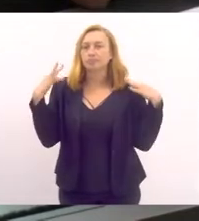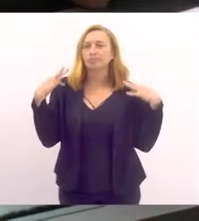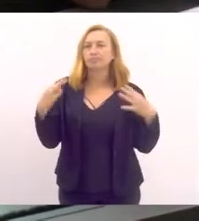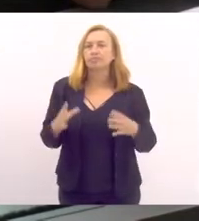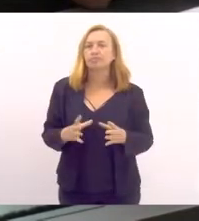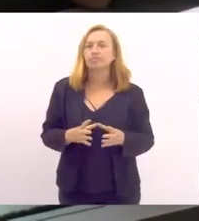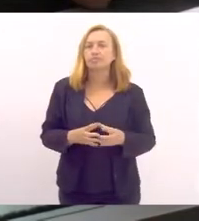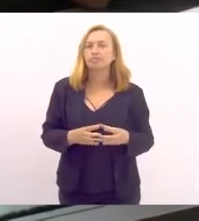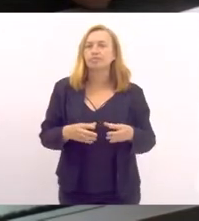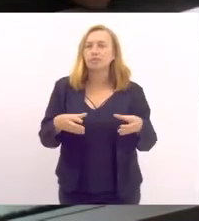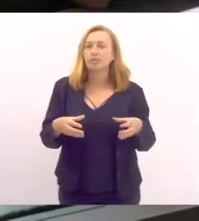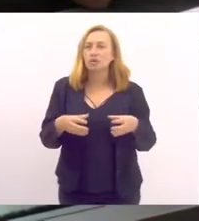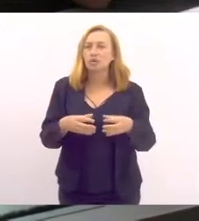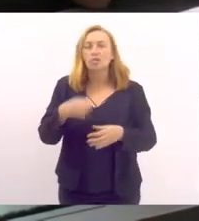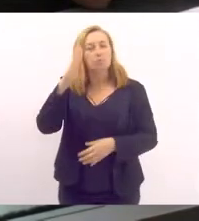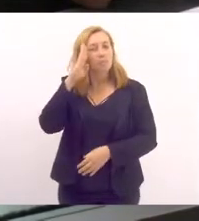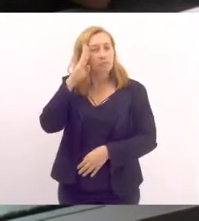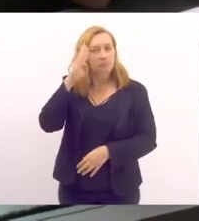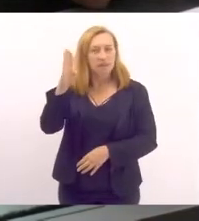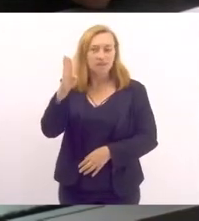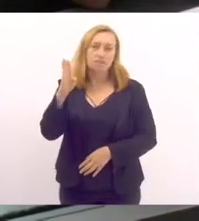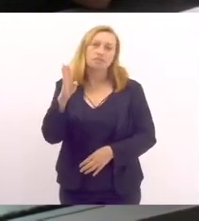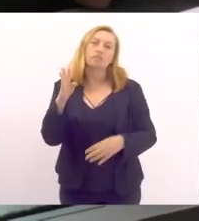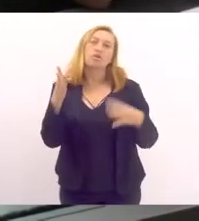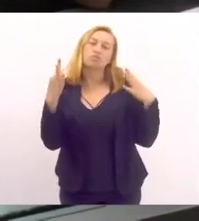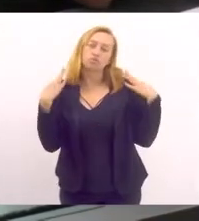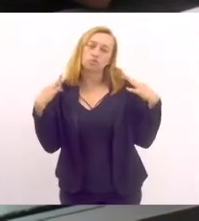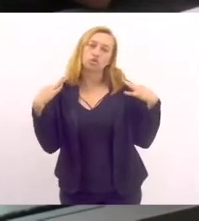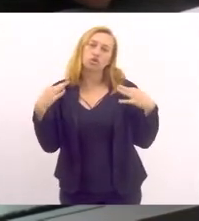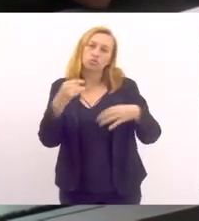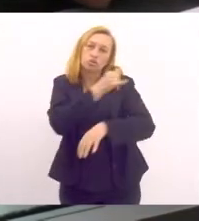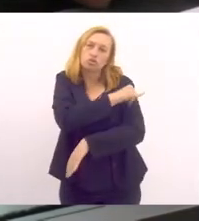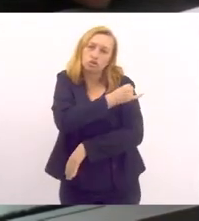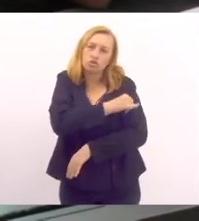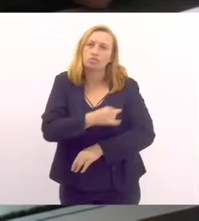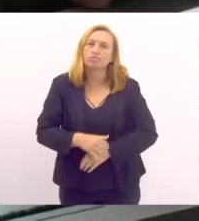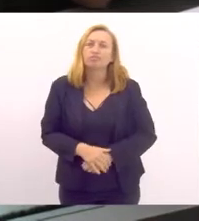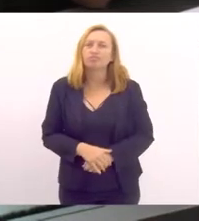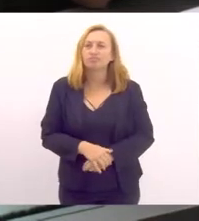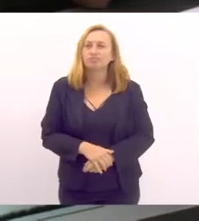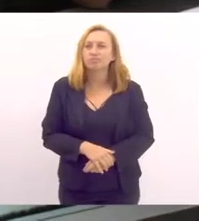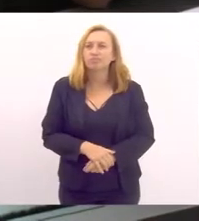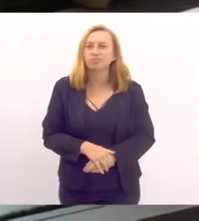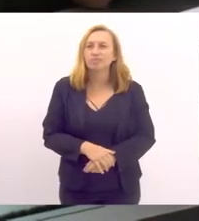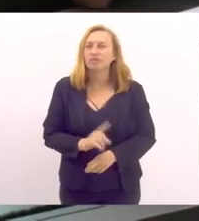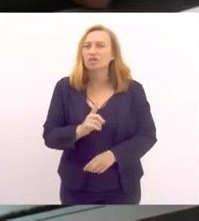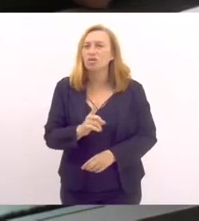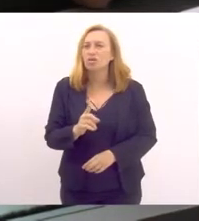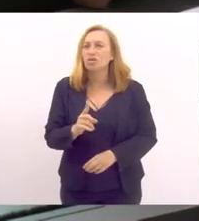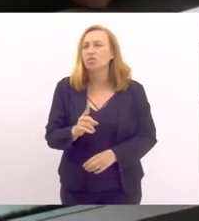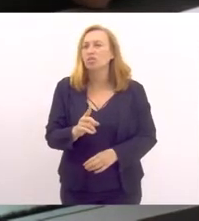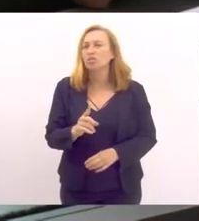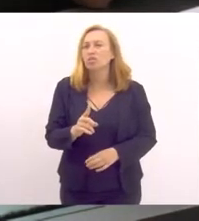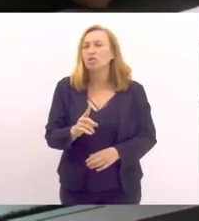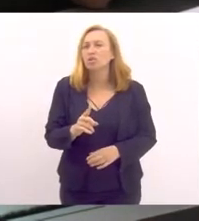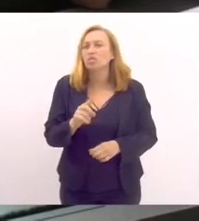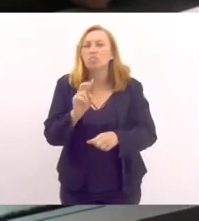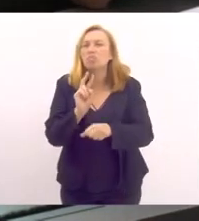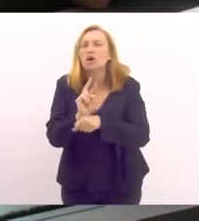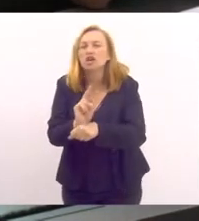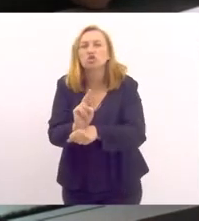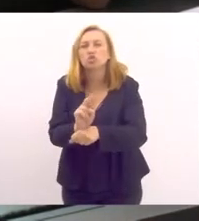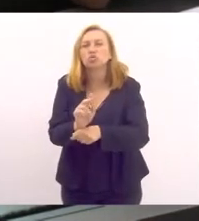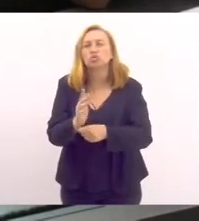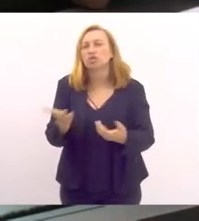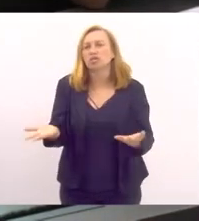ator principal aqui no turismo do Rio de Janeiro. Não como uma palavra prestador de serviço. Botar o guia